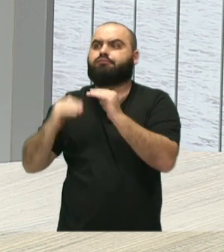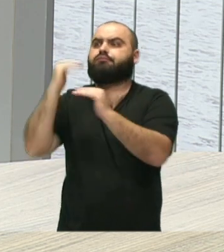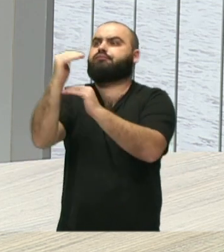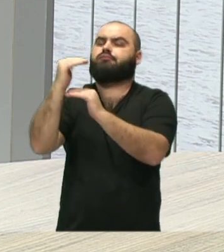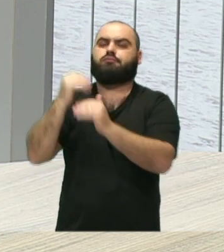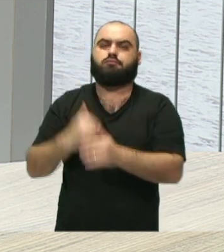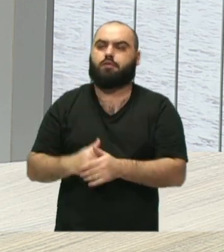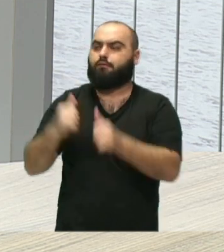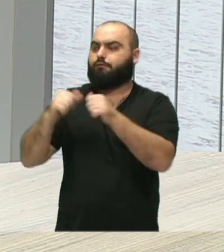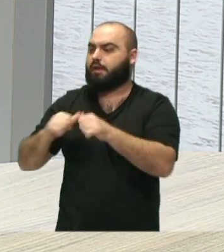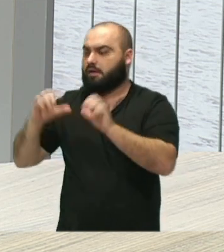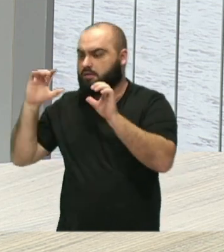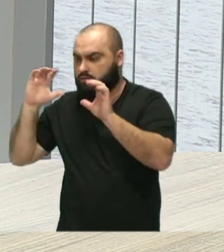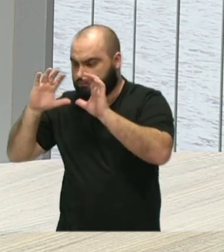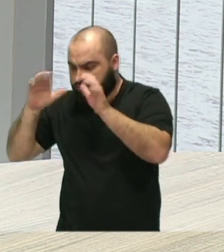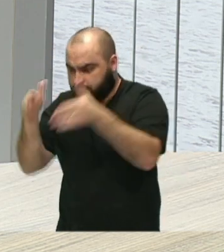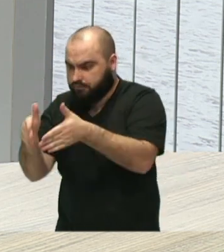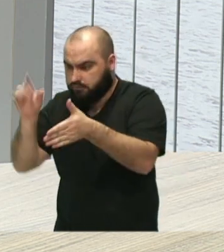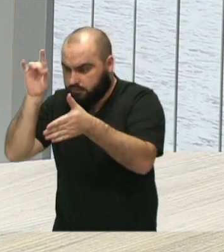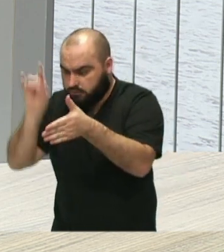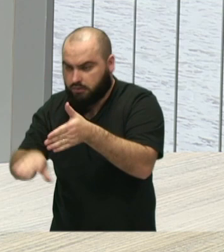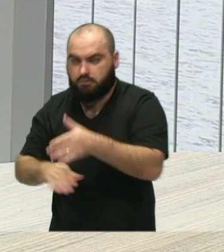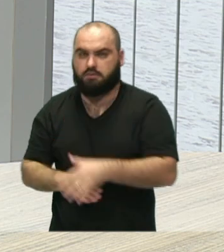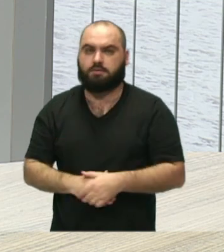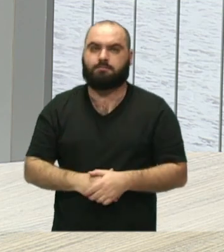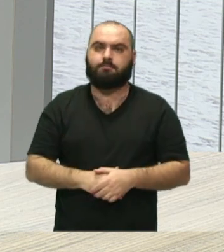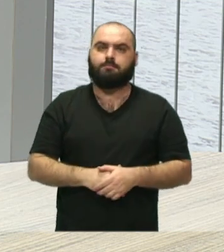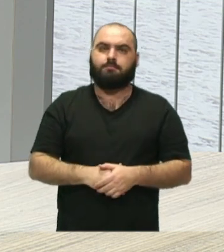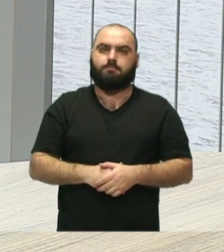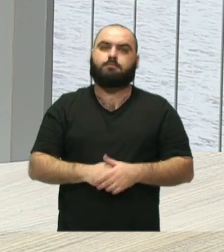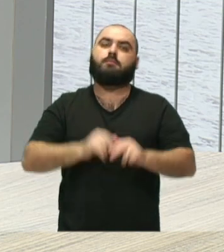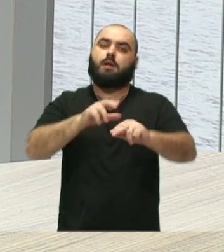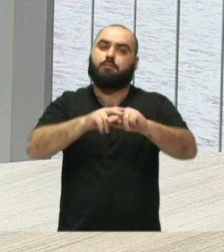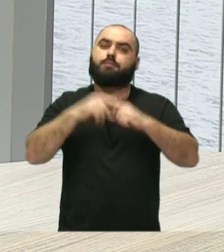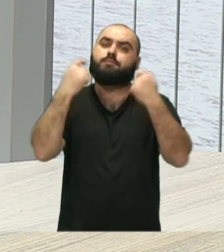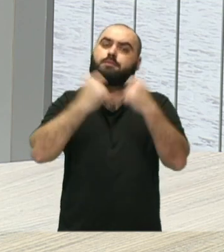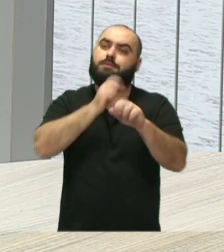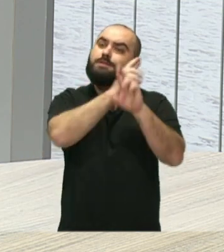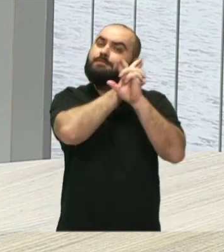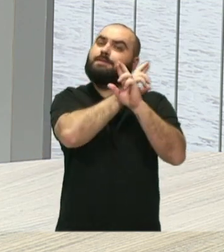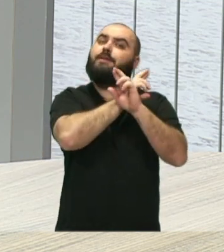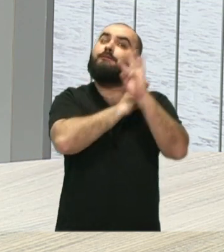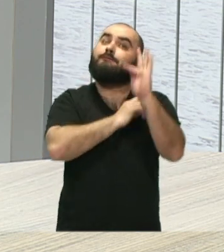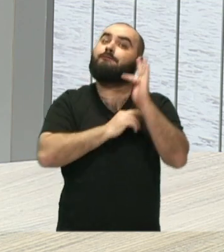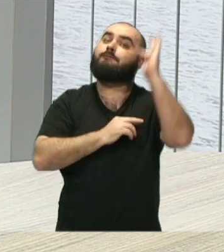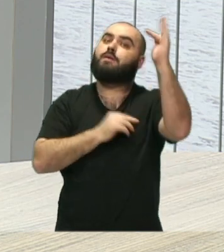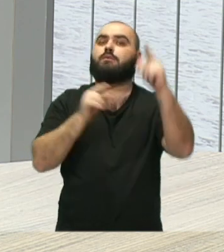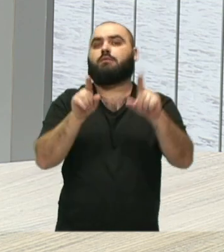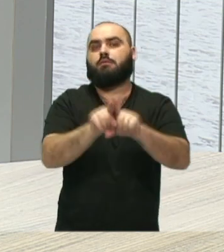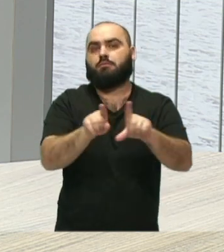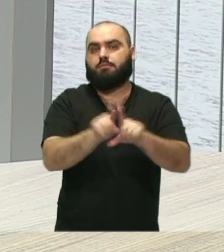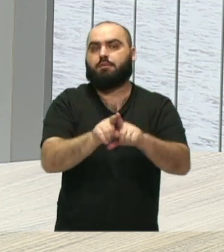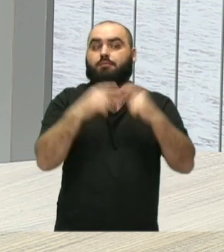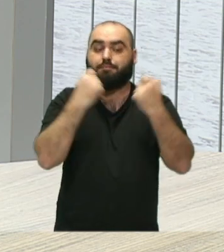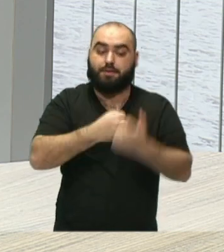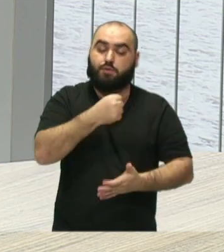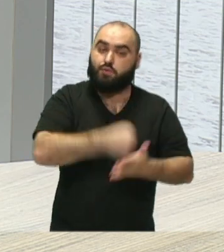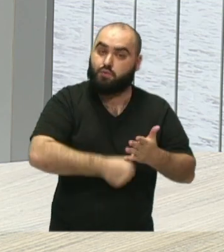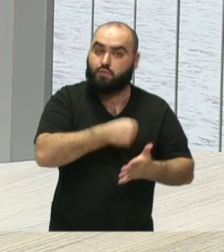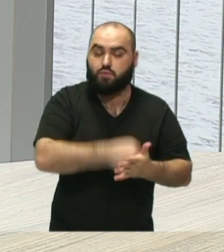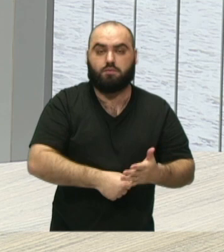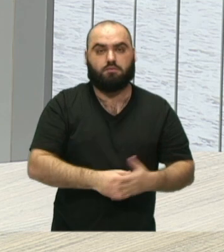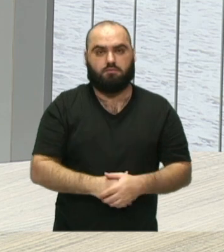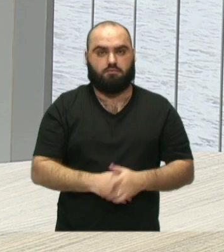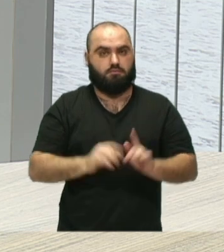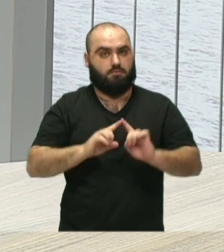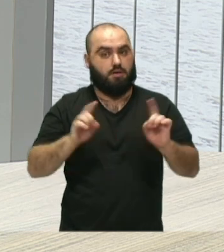se torna só aquilo. A representatividade também traz, além disso, esperança para as futuras gerações e fortalece a luta. Mas volto a